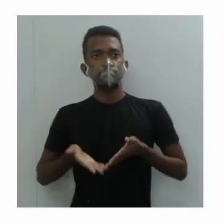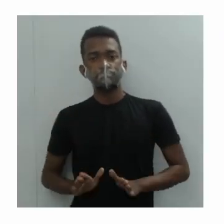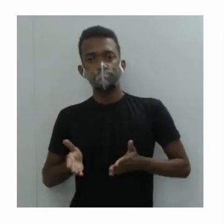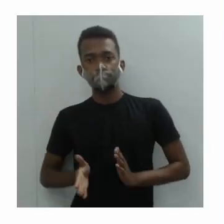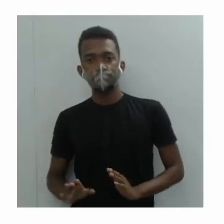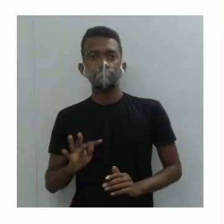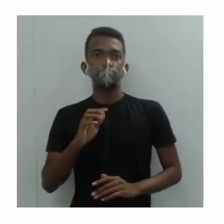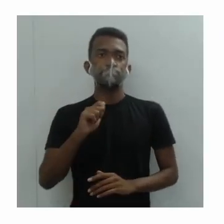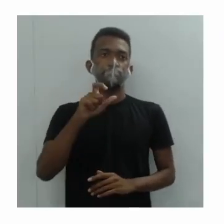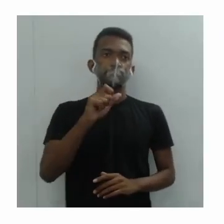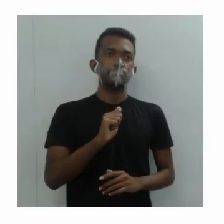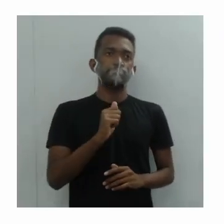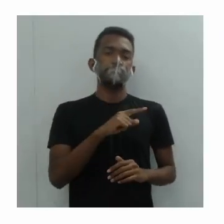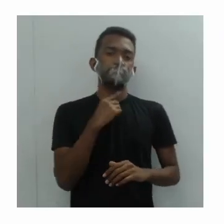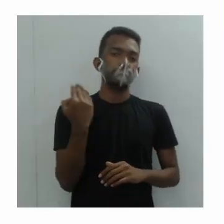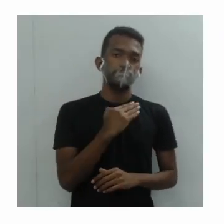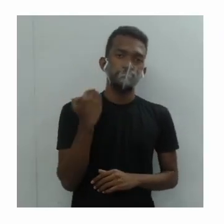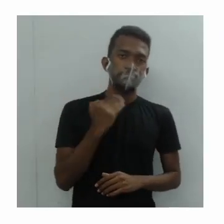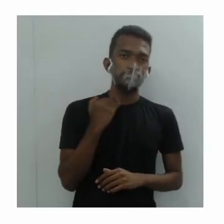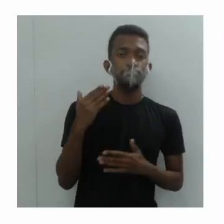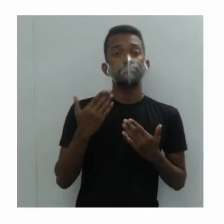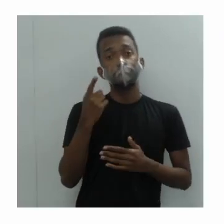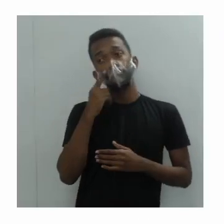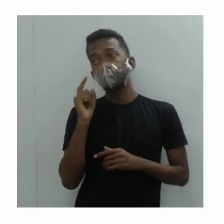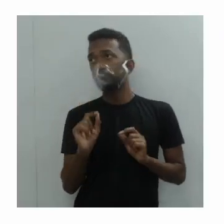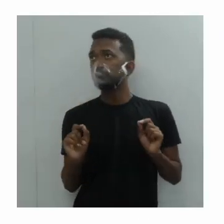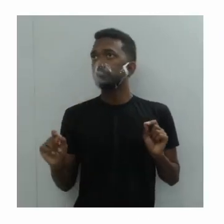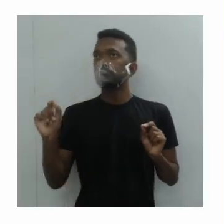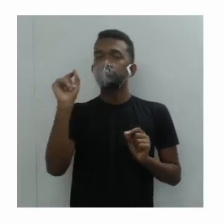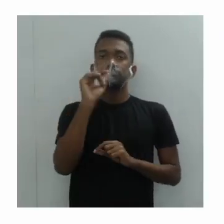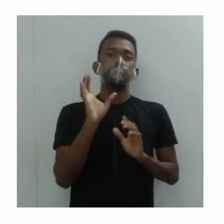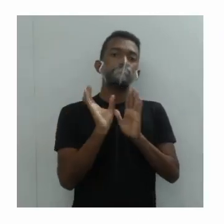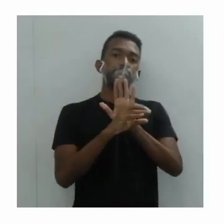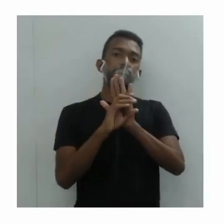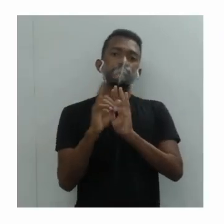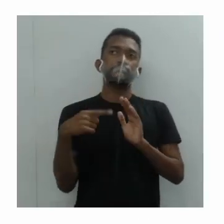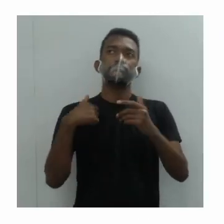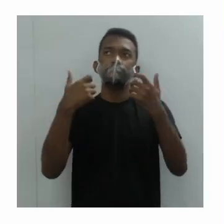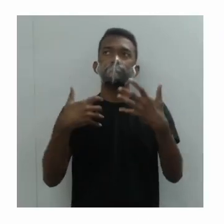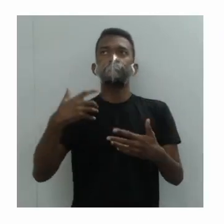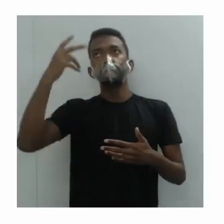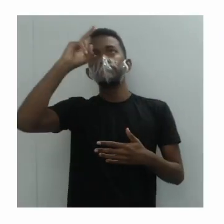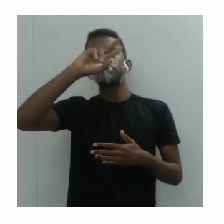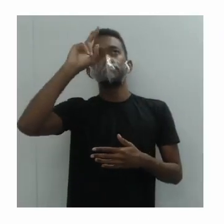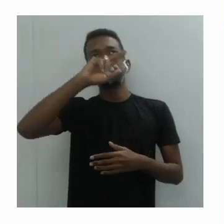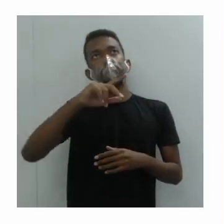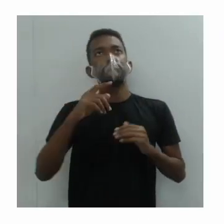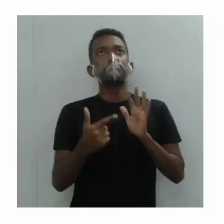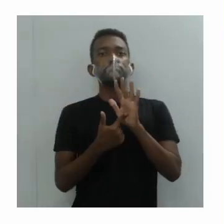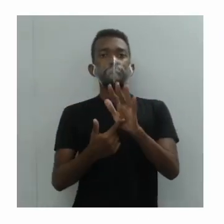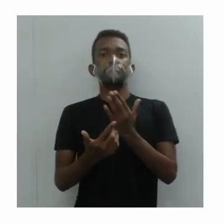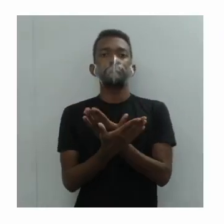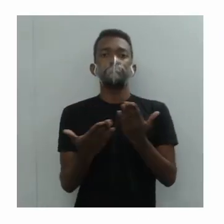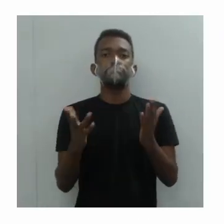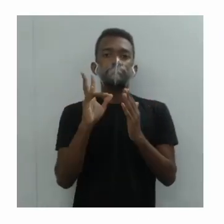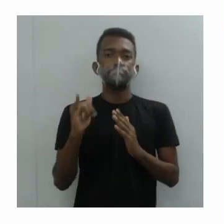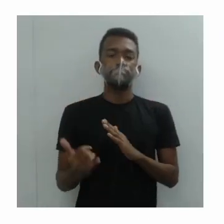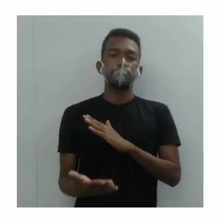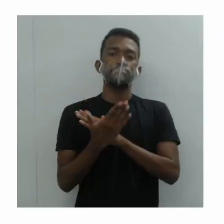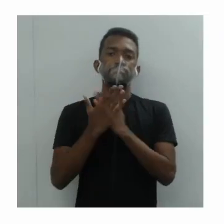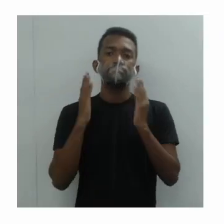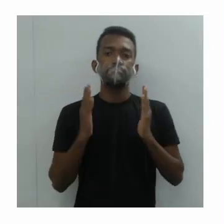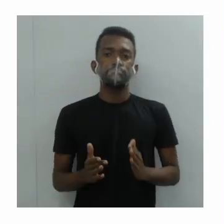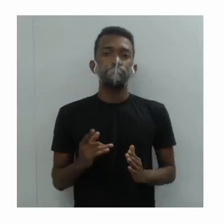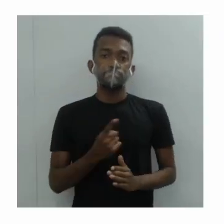de mortalidade. Então veja, todos esses conceitos que eu estou relembrando, trazendo vocês, vai nos ajudar, porque